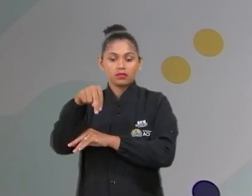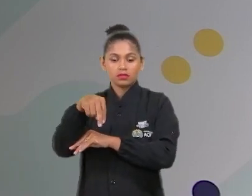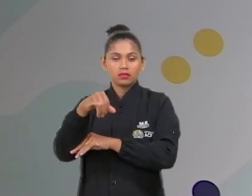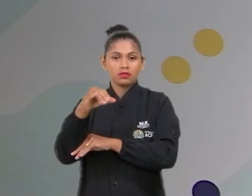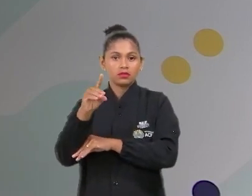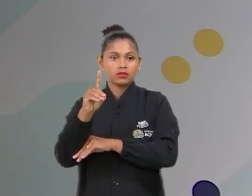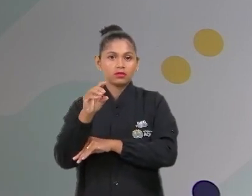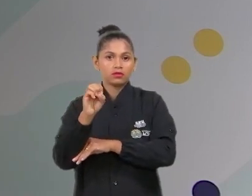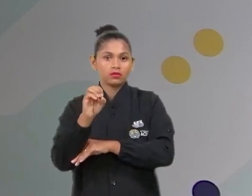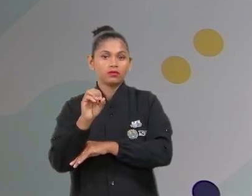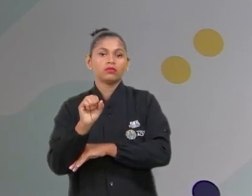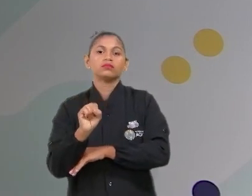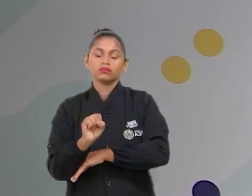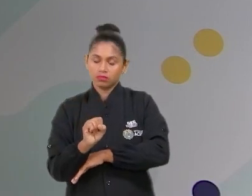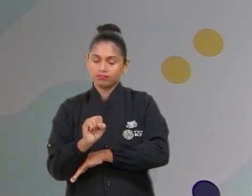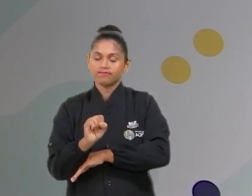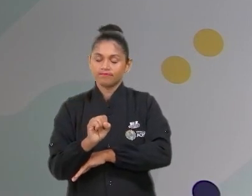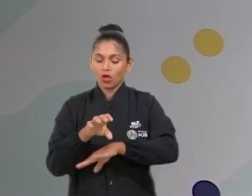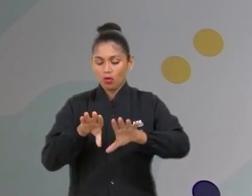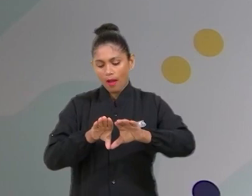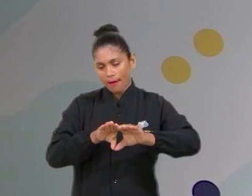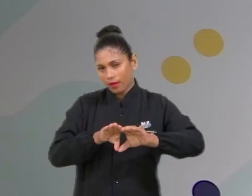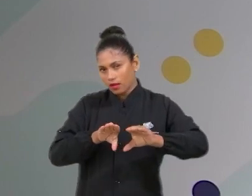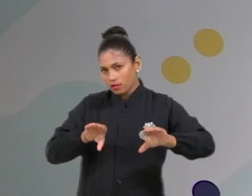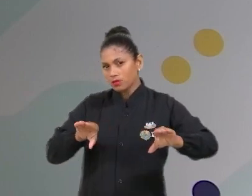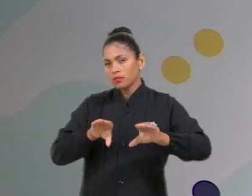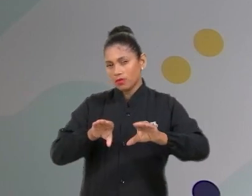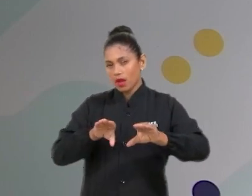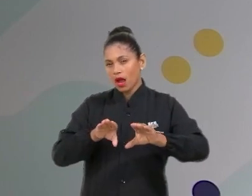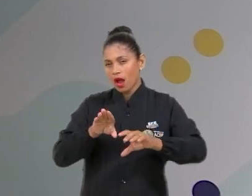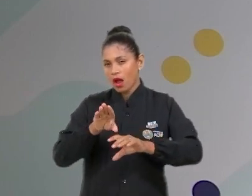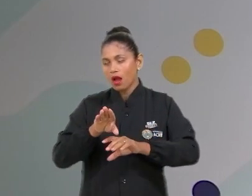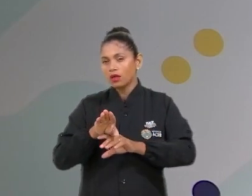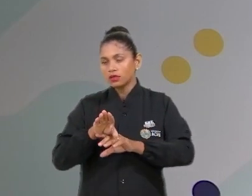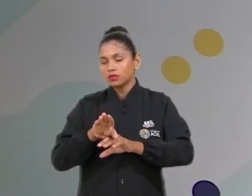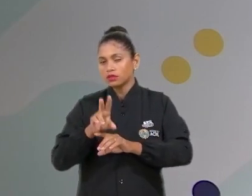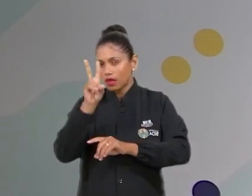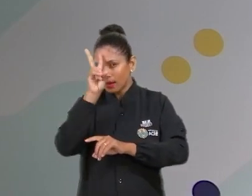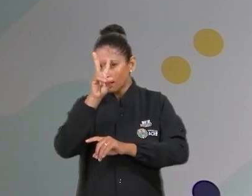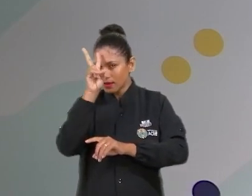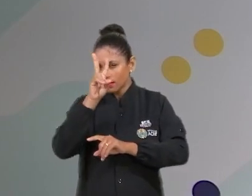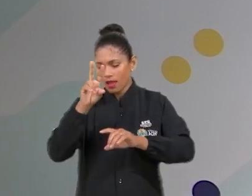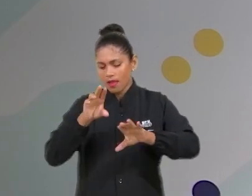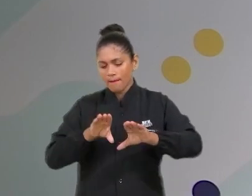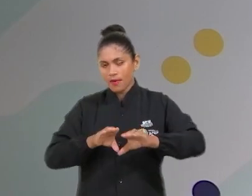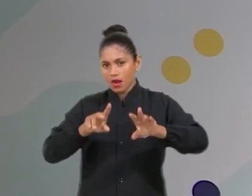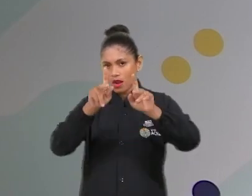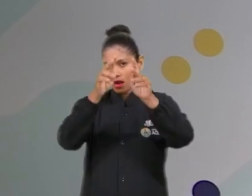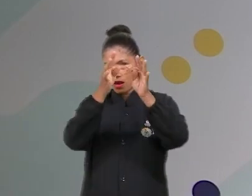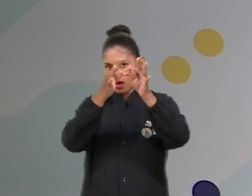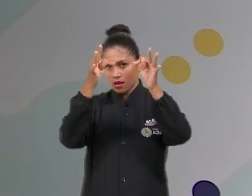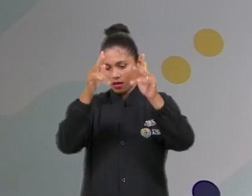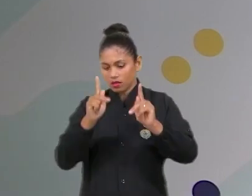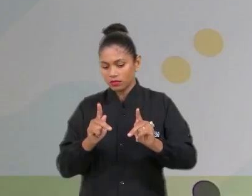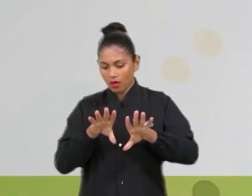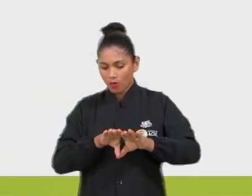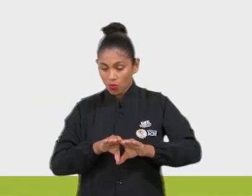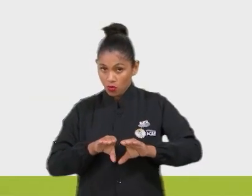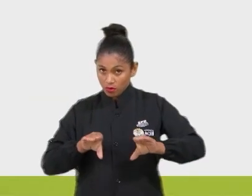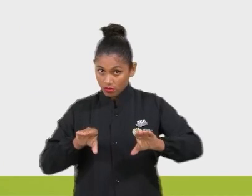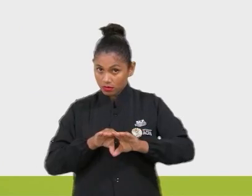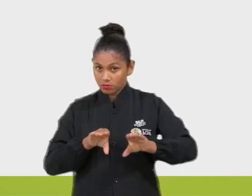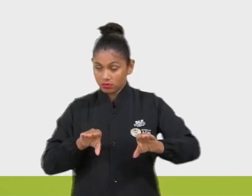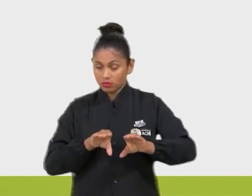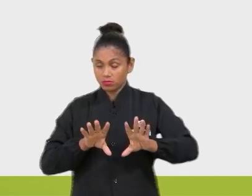parte bem embaixo da tabela periódica, no período de número 6 e 7, tá?